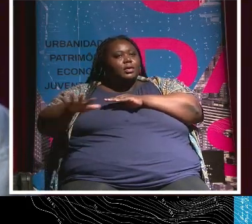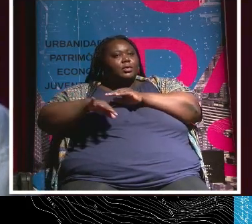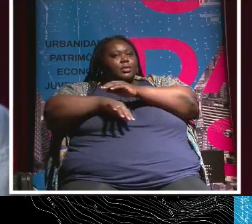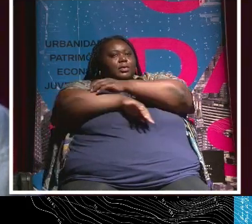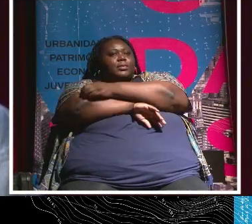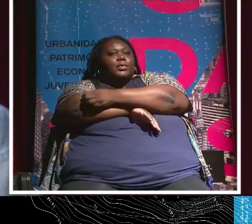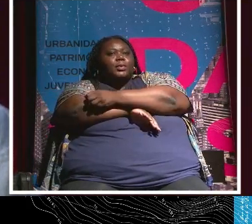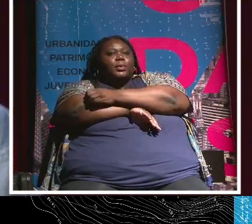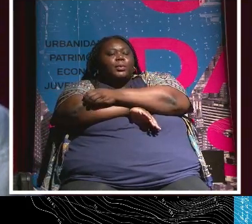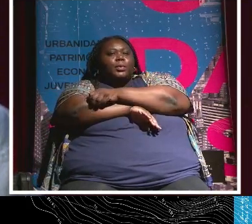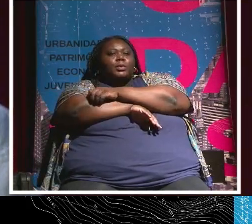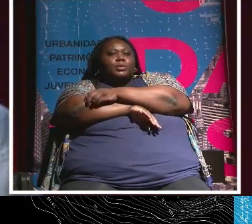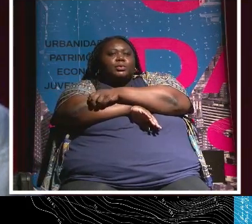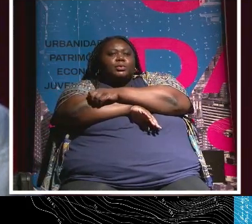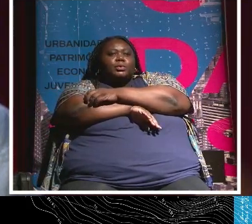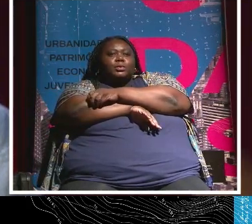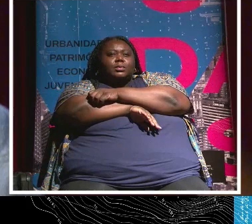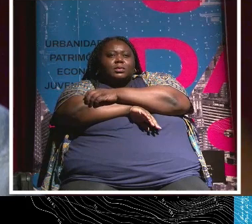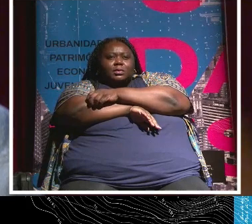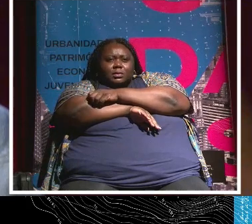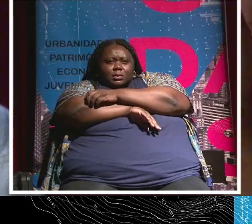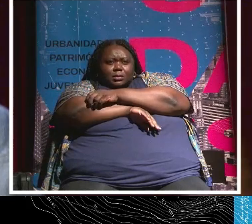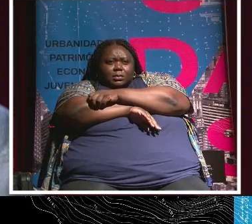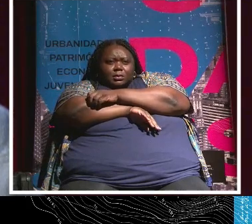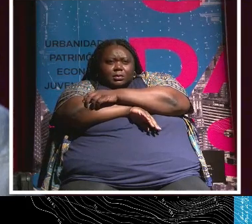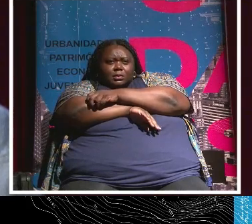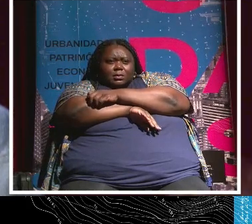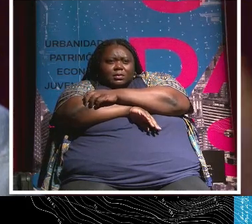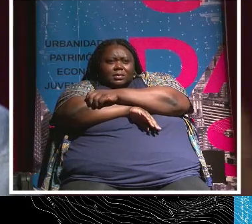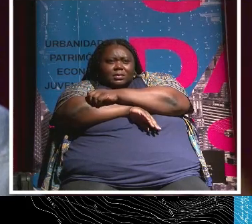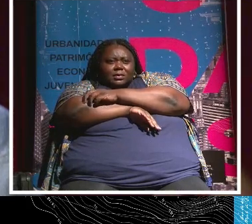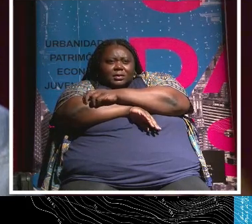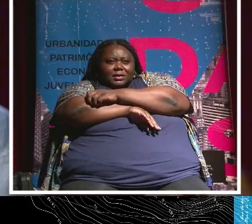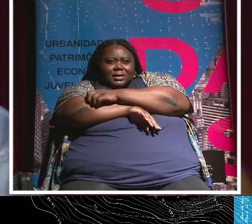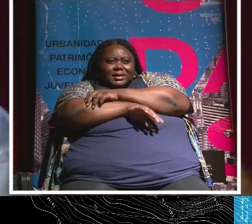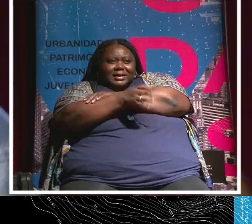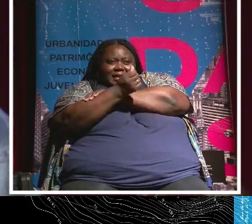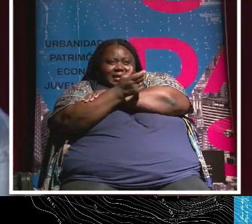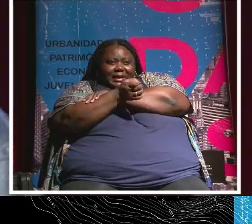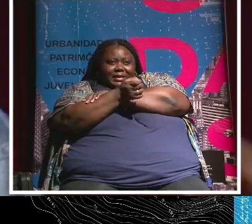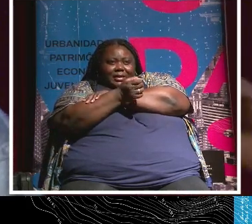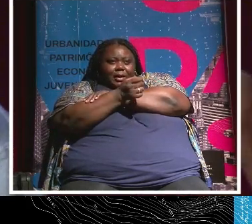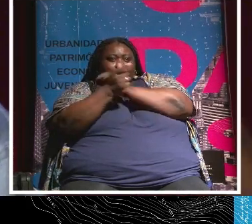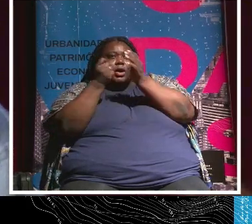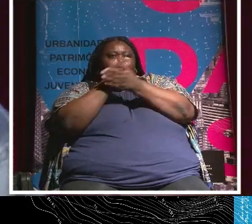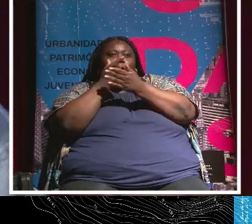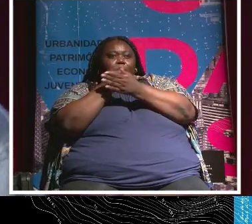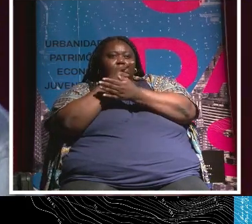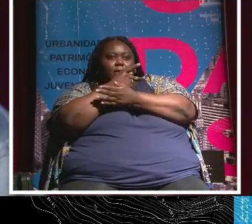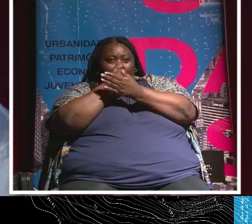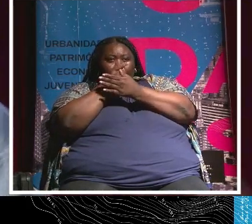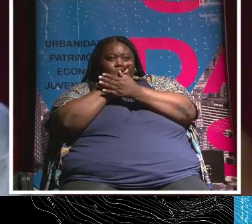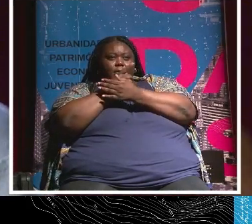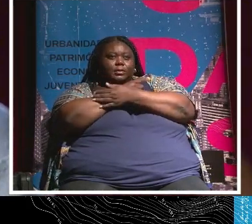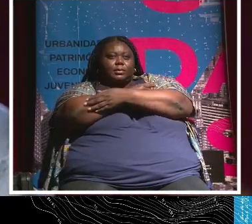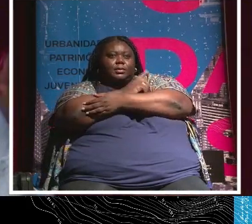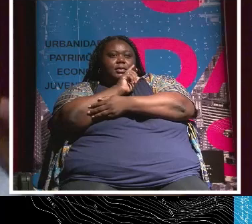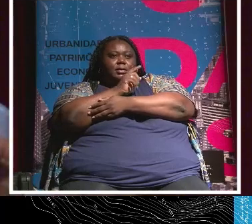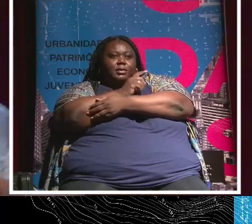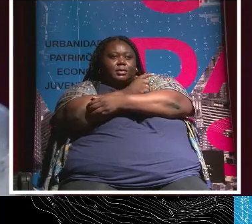região do Estácio. Olha que Portela! Isso significa que, durante a pandemia,